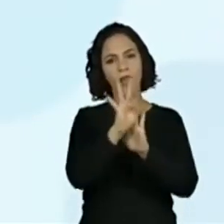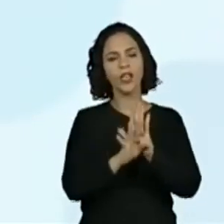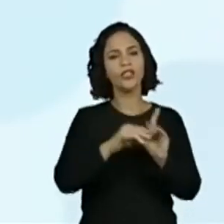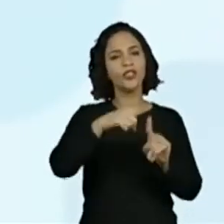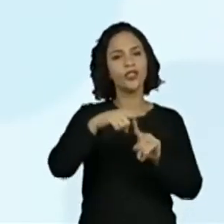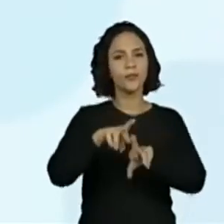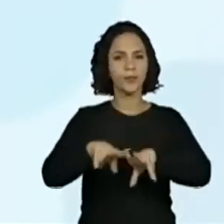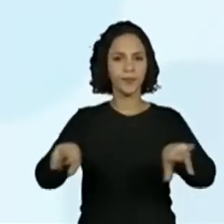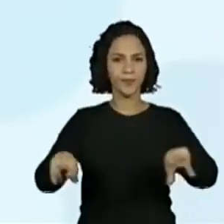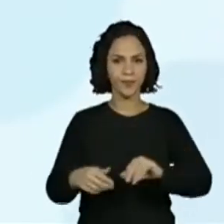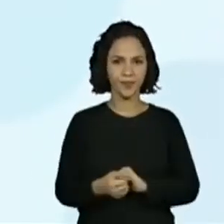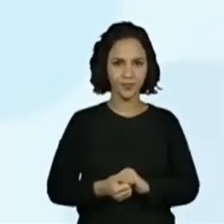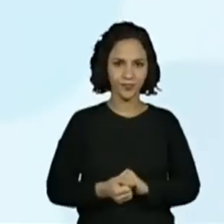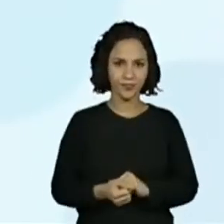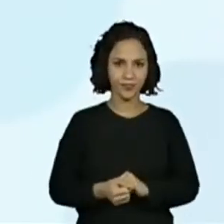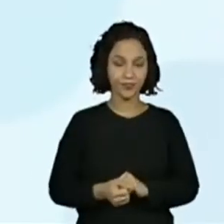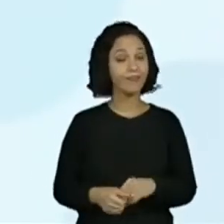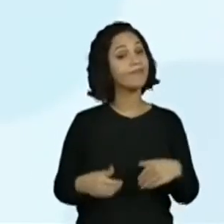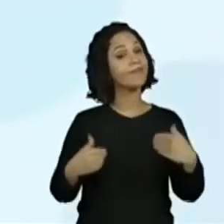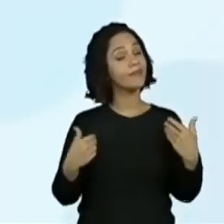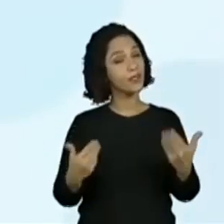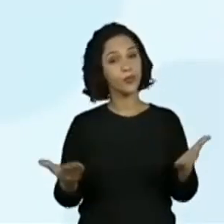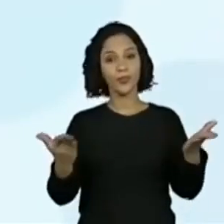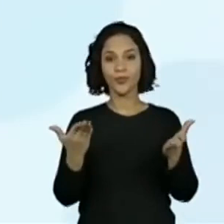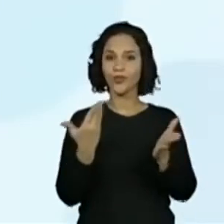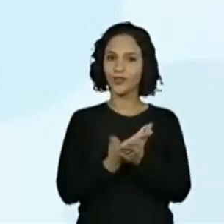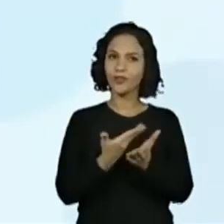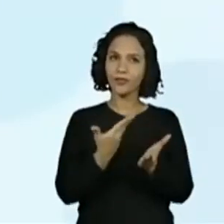diferentes gêneros. Então, vamos ver a aula de hoje.